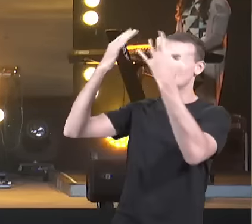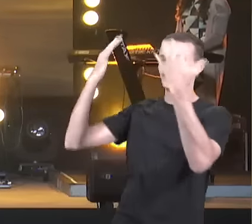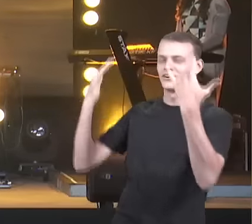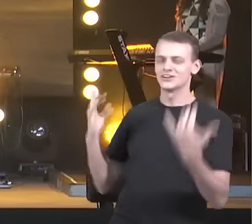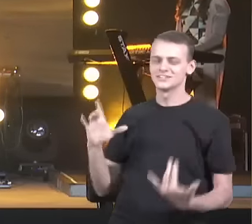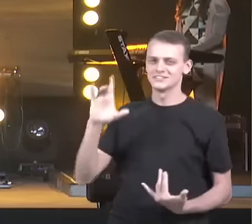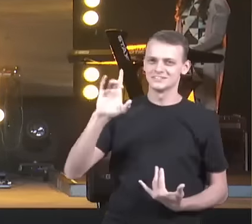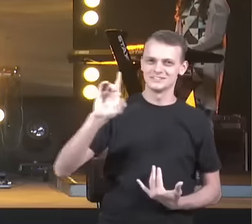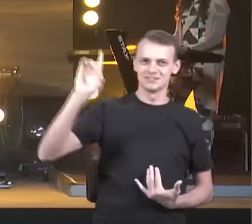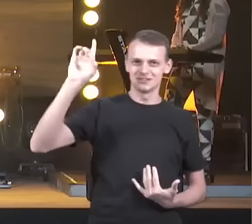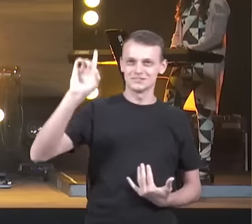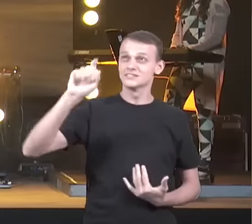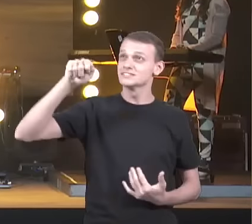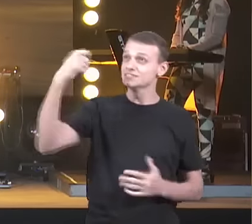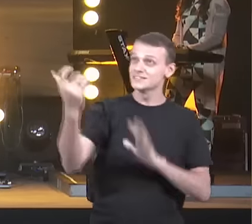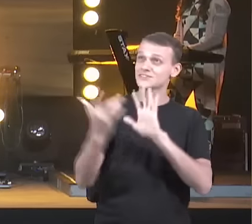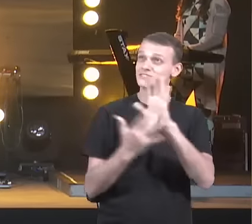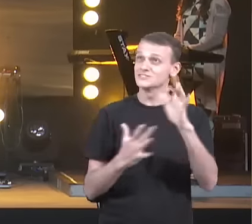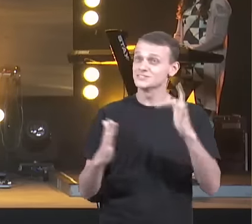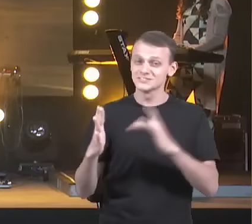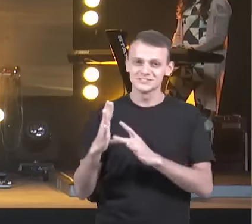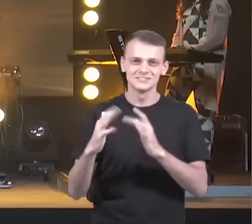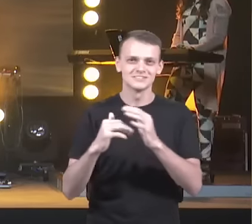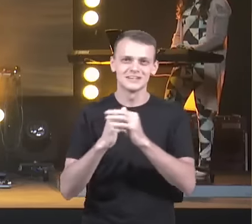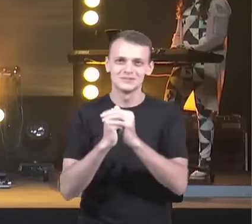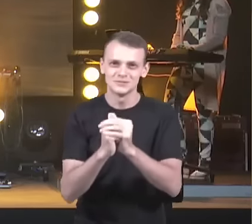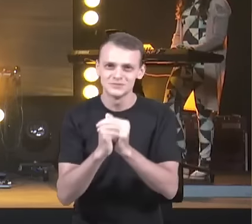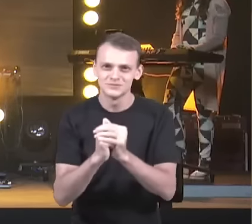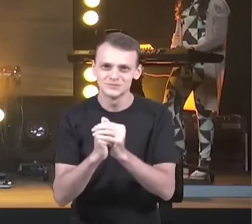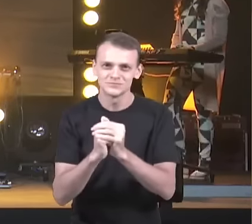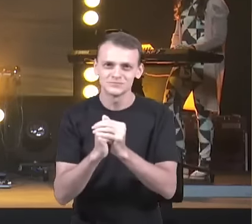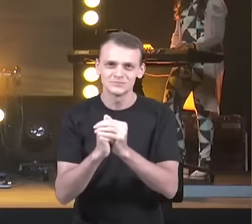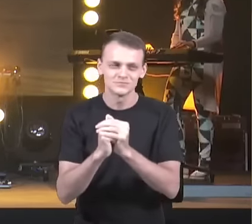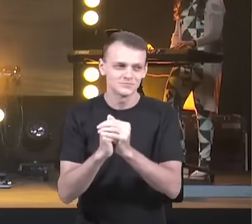glória, em nome de Jesus, amém.